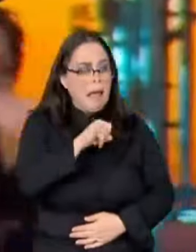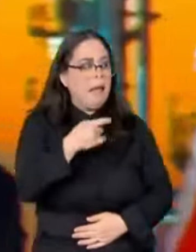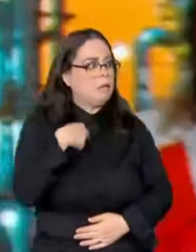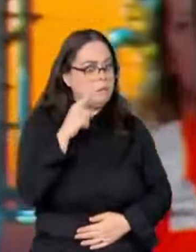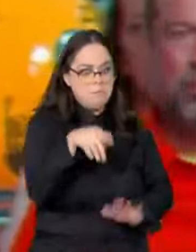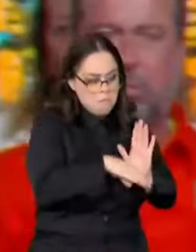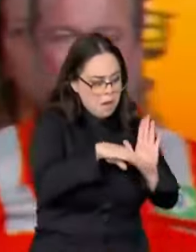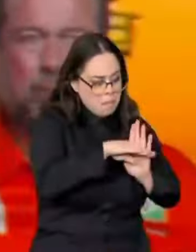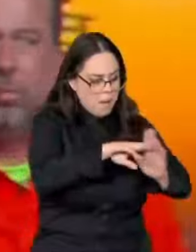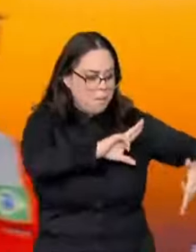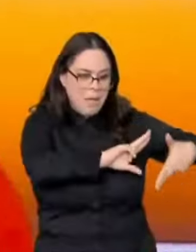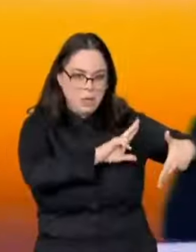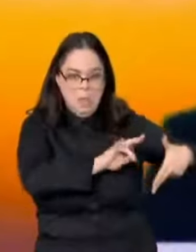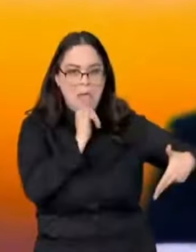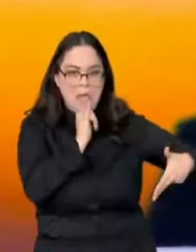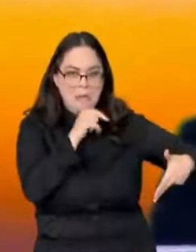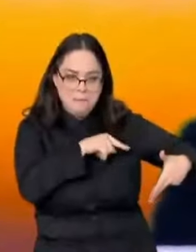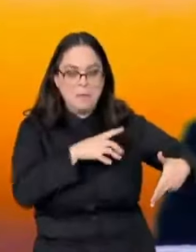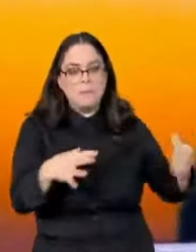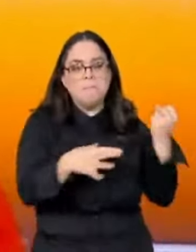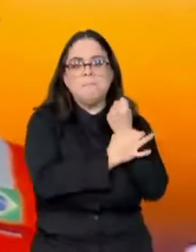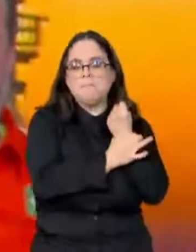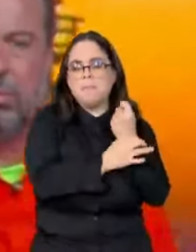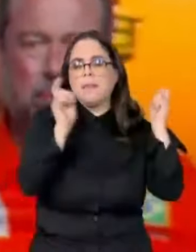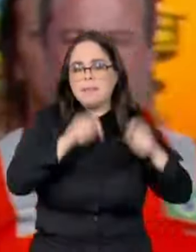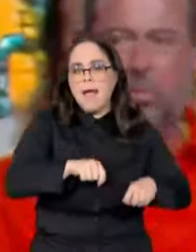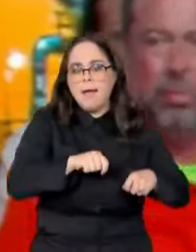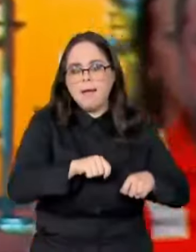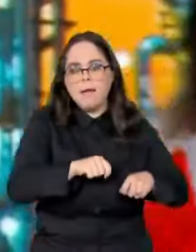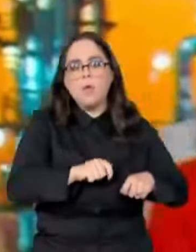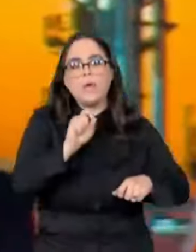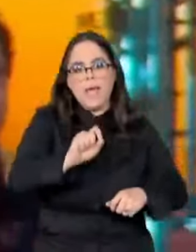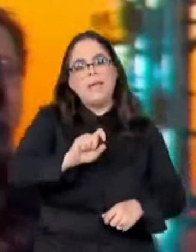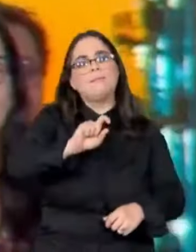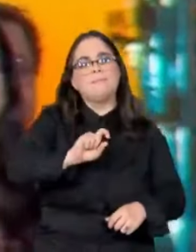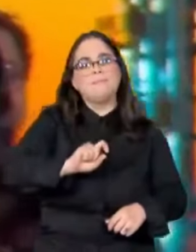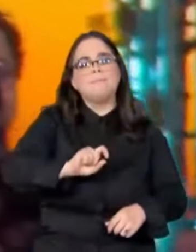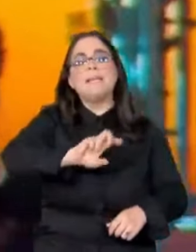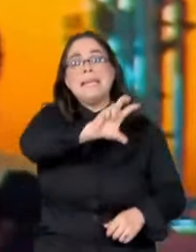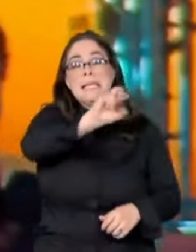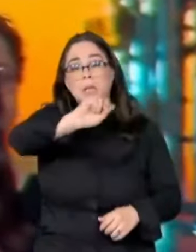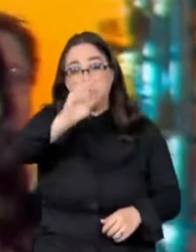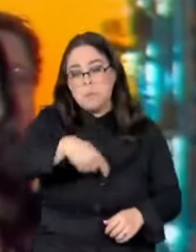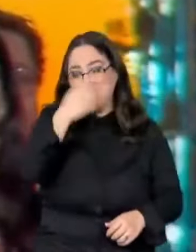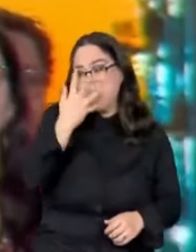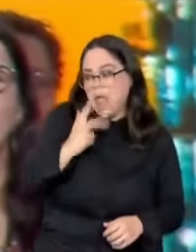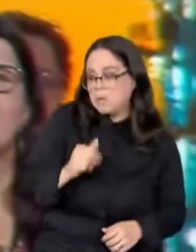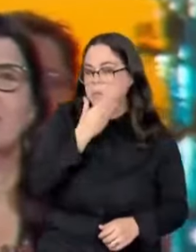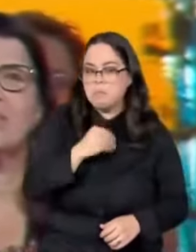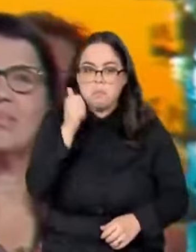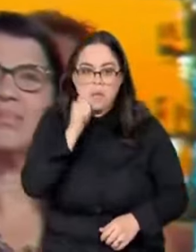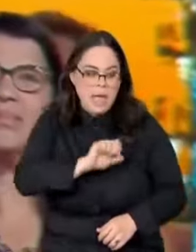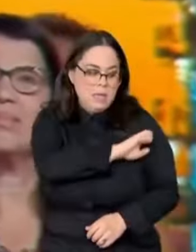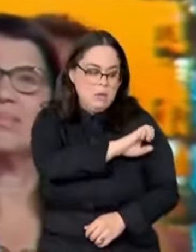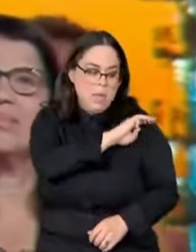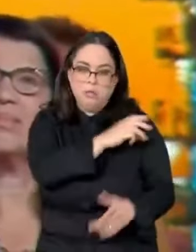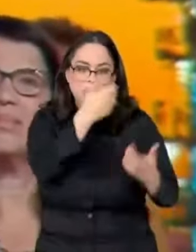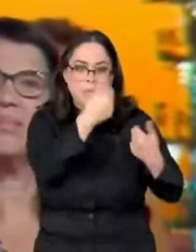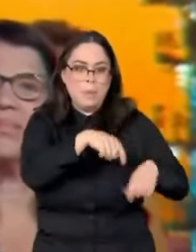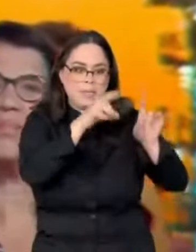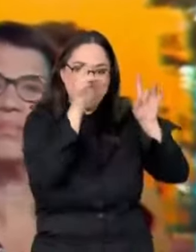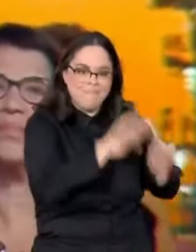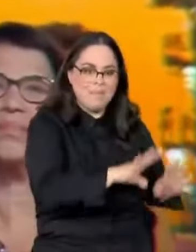cria um programa pé de meia para garantir que 500 mil de meninos e meninas no ensino médio não